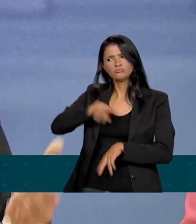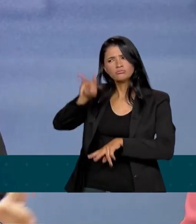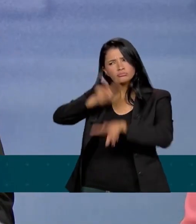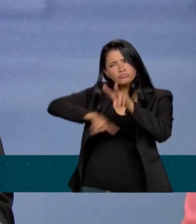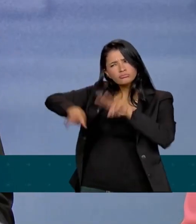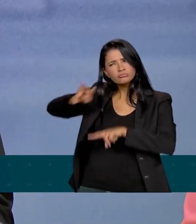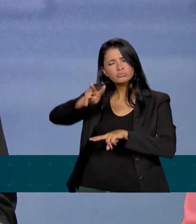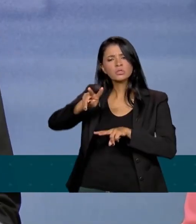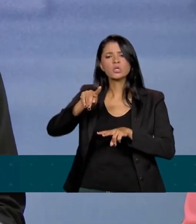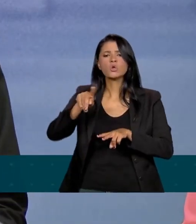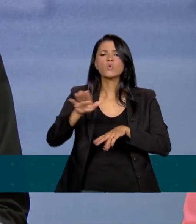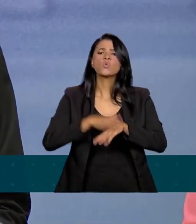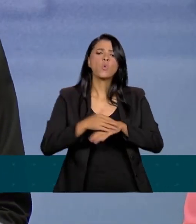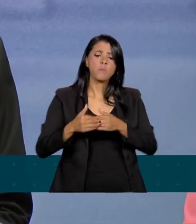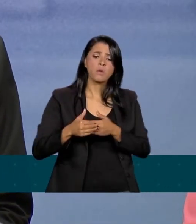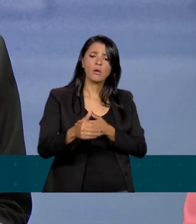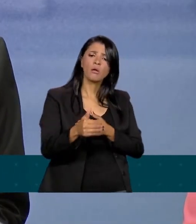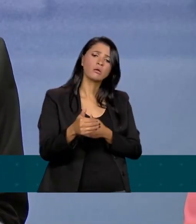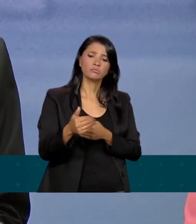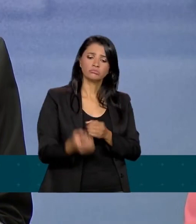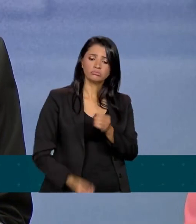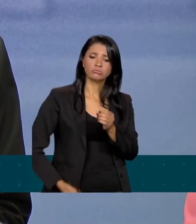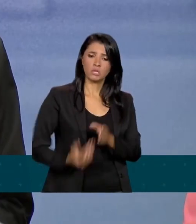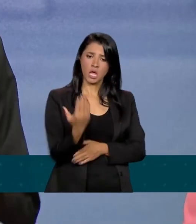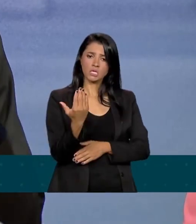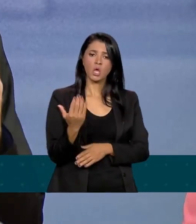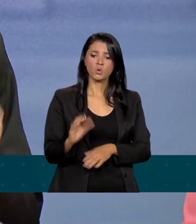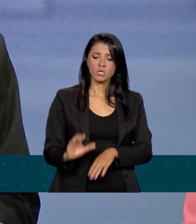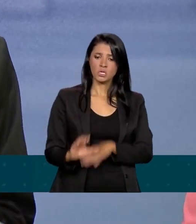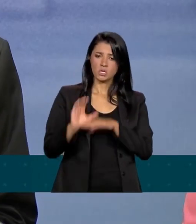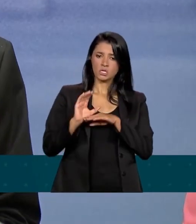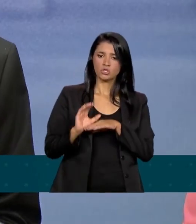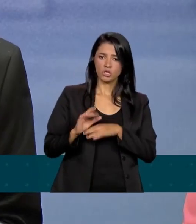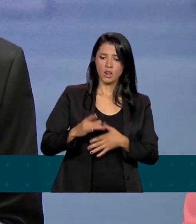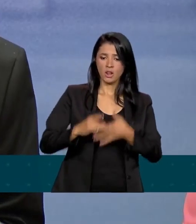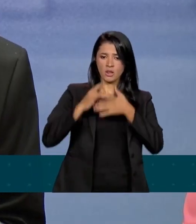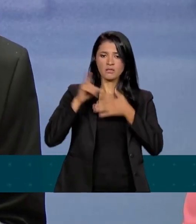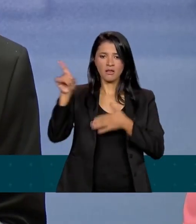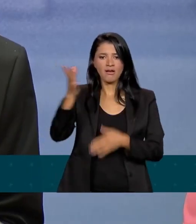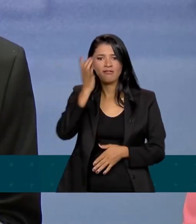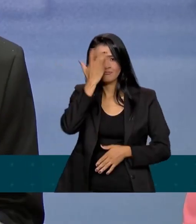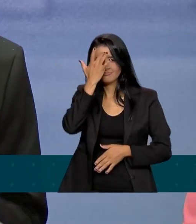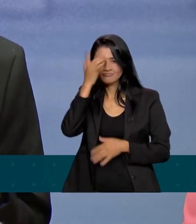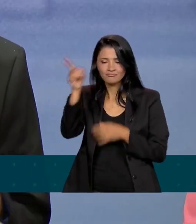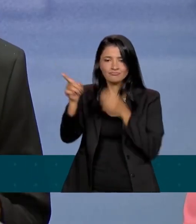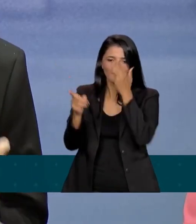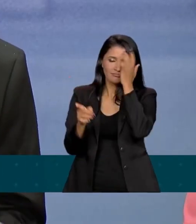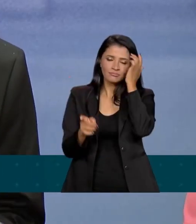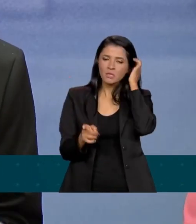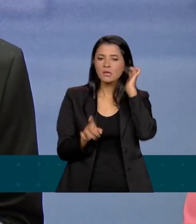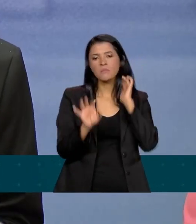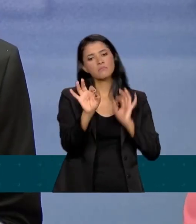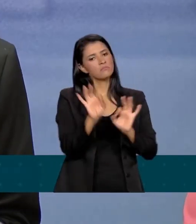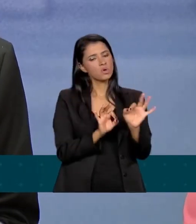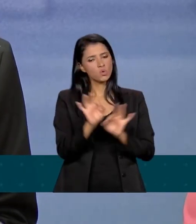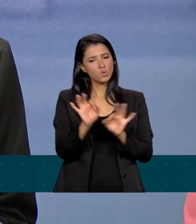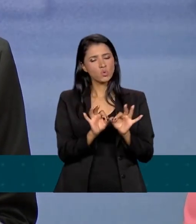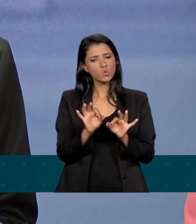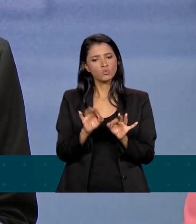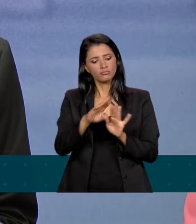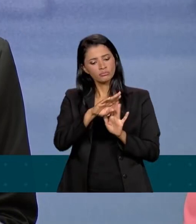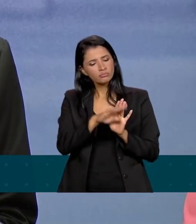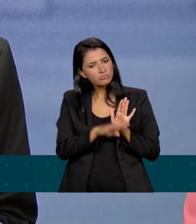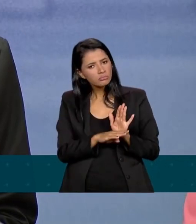da criação dessa coalizão de líderes agora na Índia, preparando a